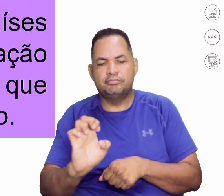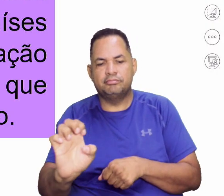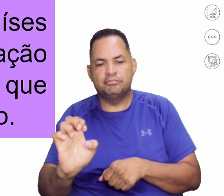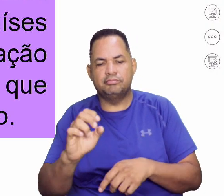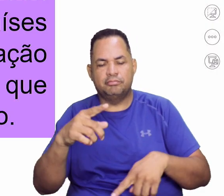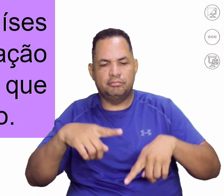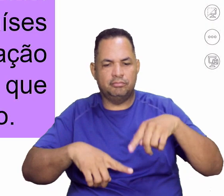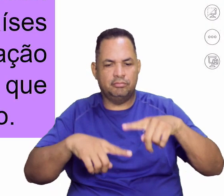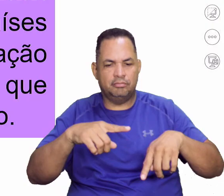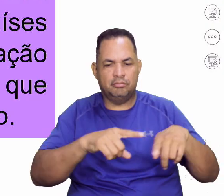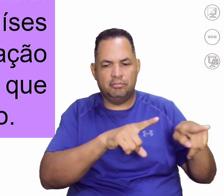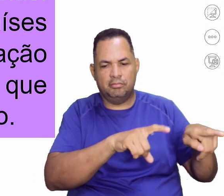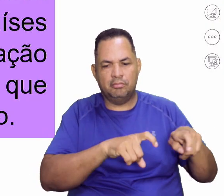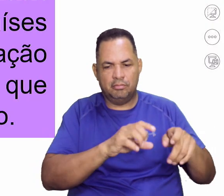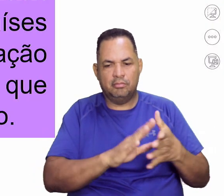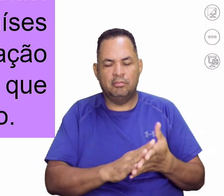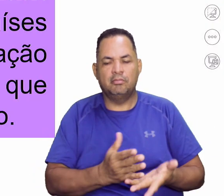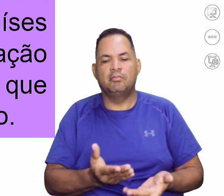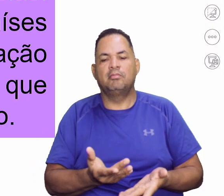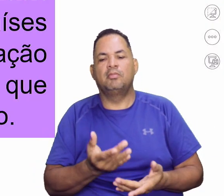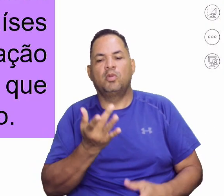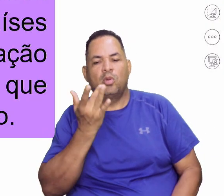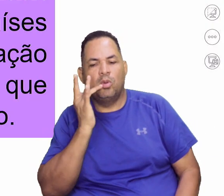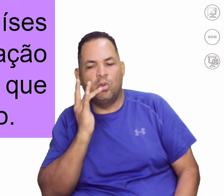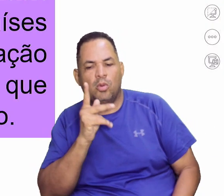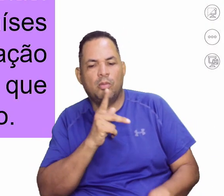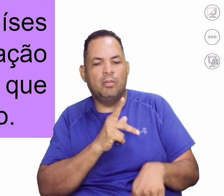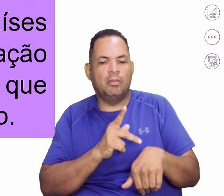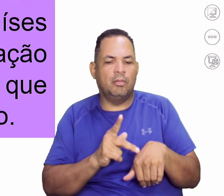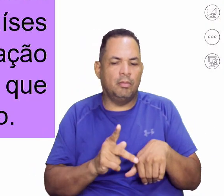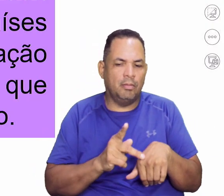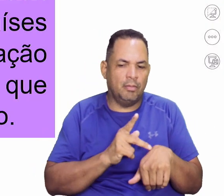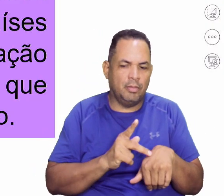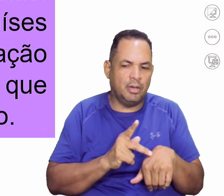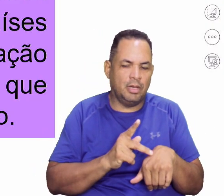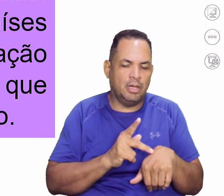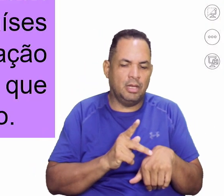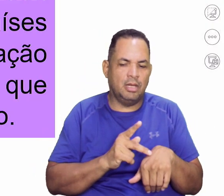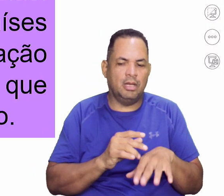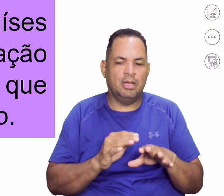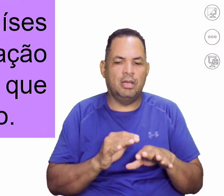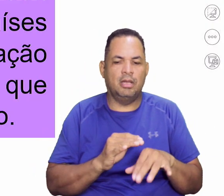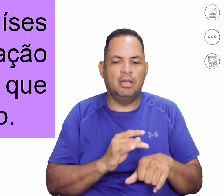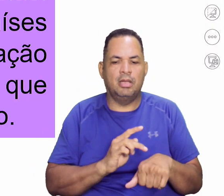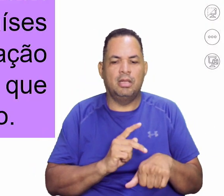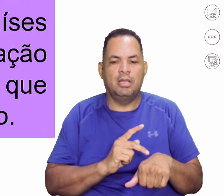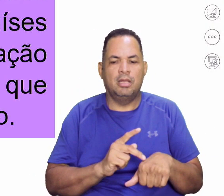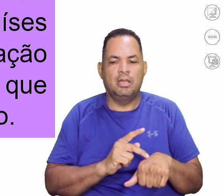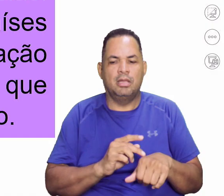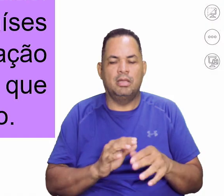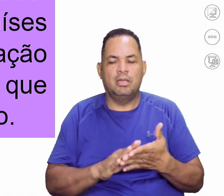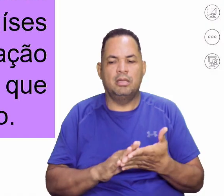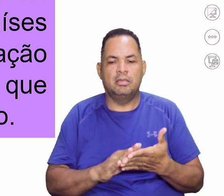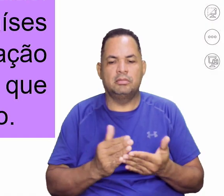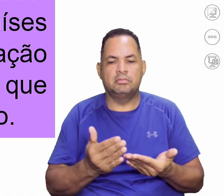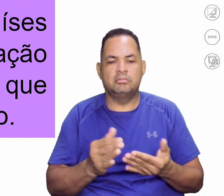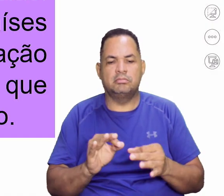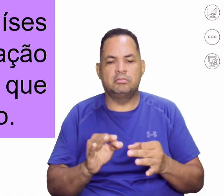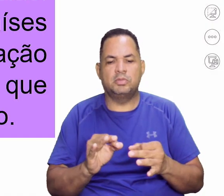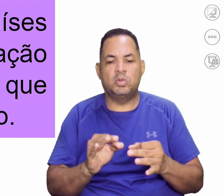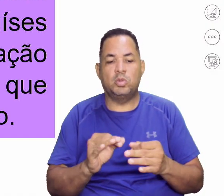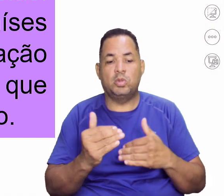exportação de produtos agrícolas e minerais, o que dificultou o desenvolvimento econômico.